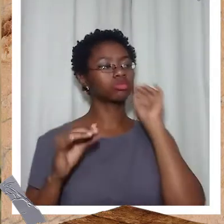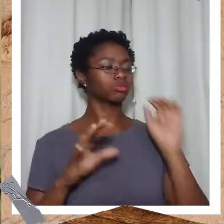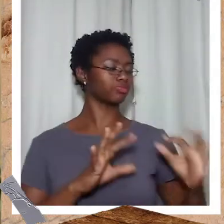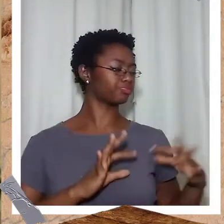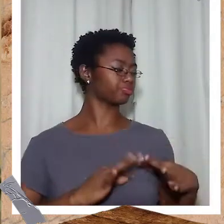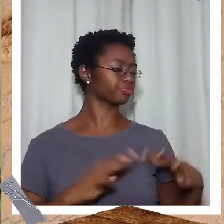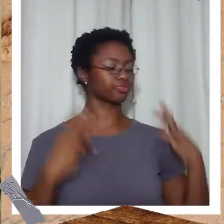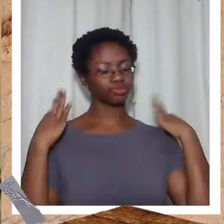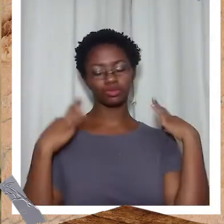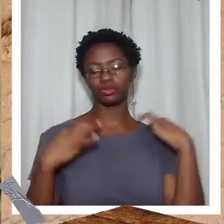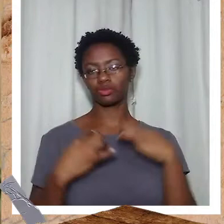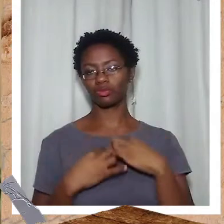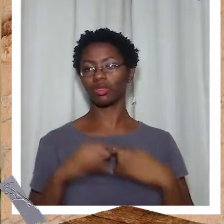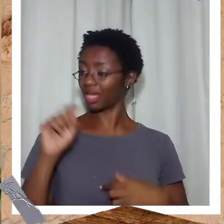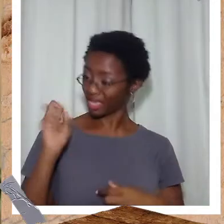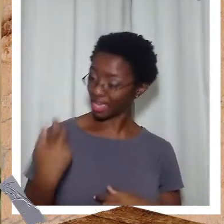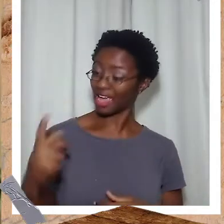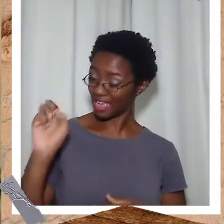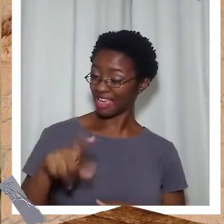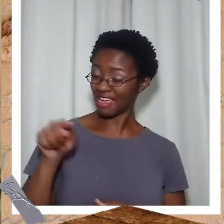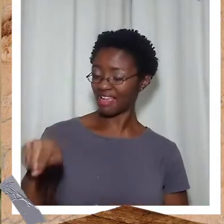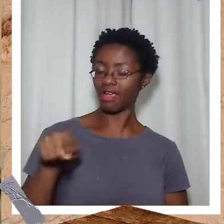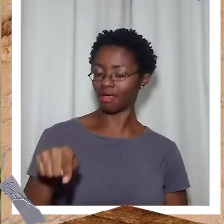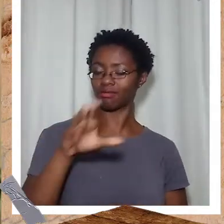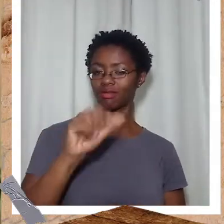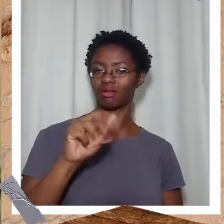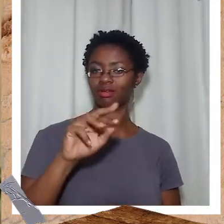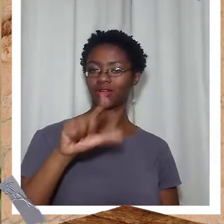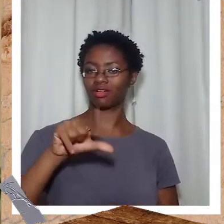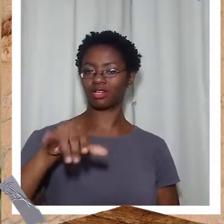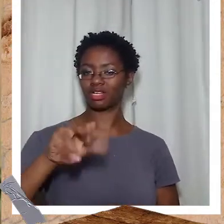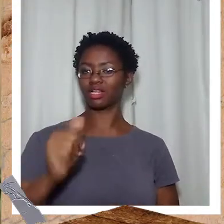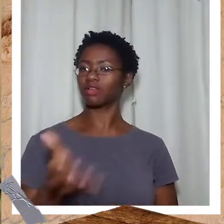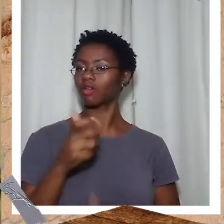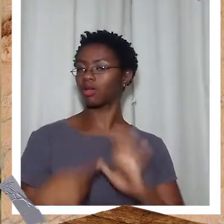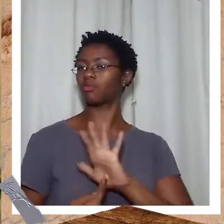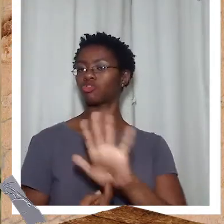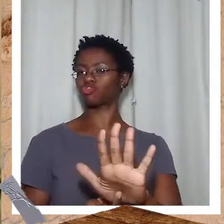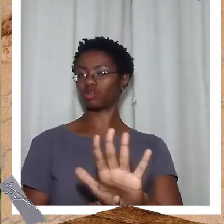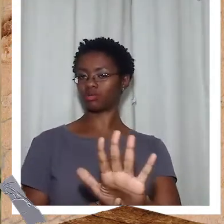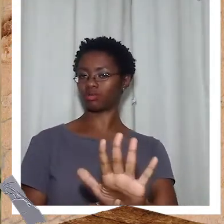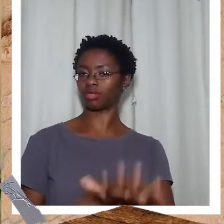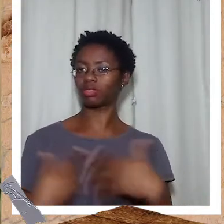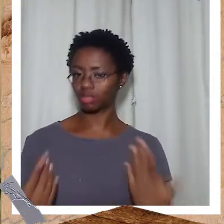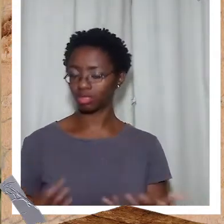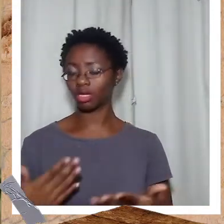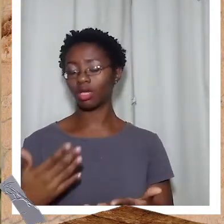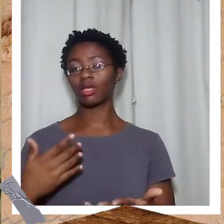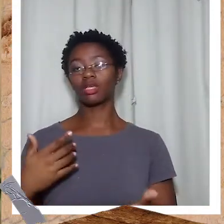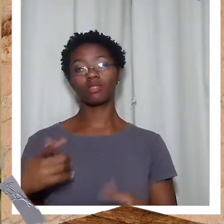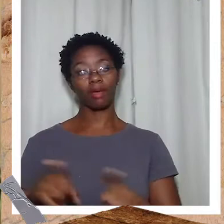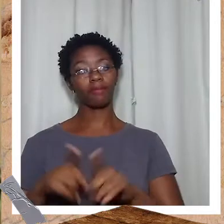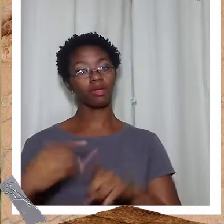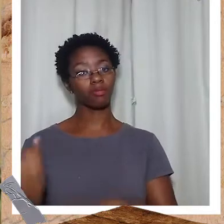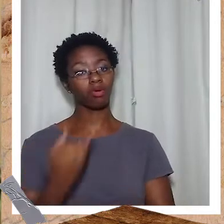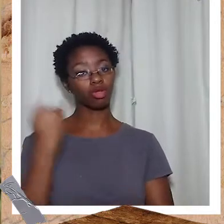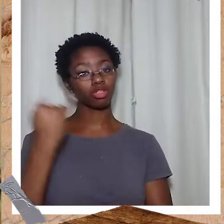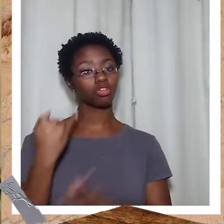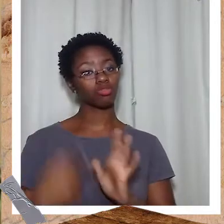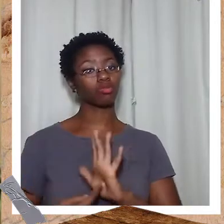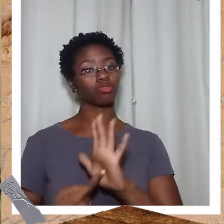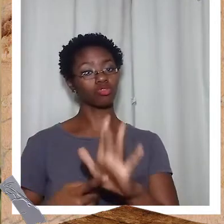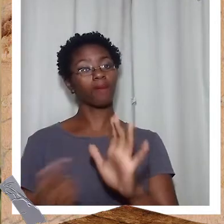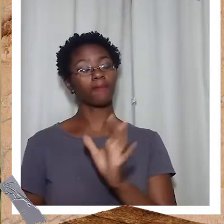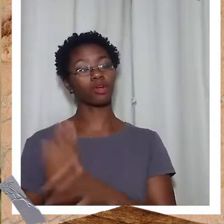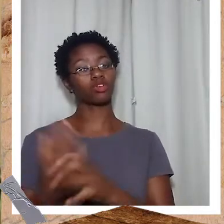é uma Carolina que nos interessa. E nesse sentido, vale muito a pena a gente pensar, Marcelo, né, a produção intelectual negra desse período, ou seja,